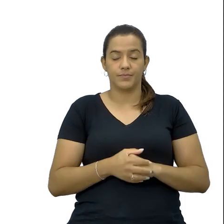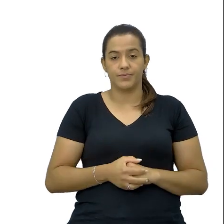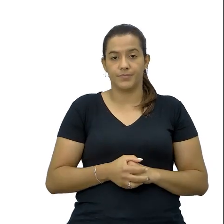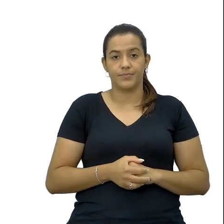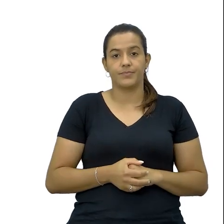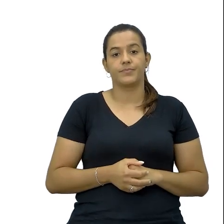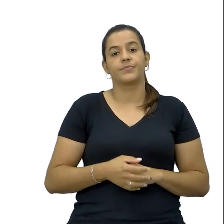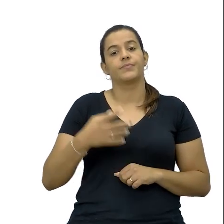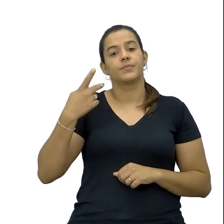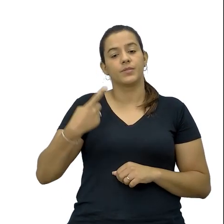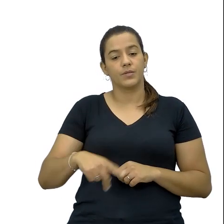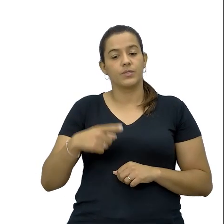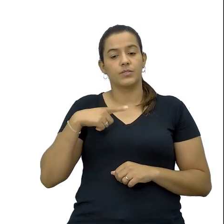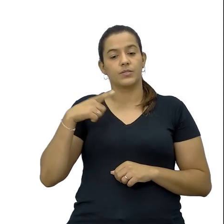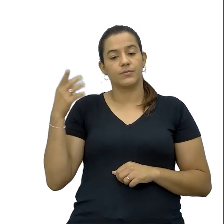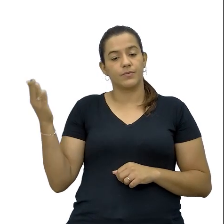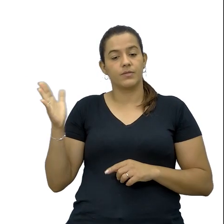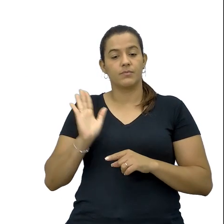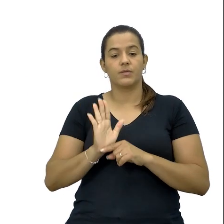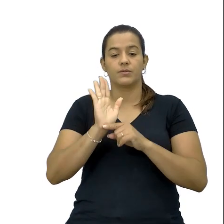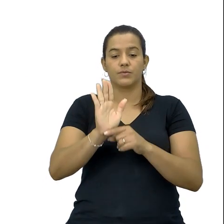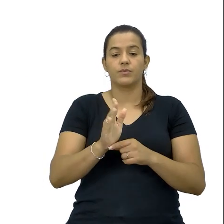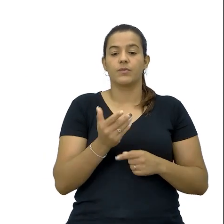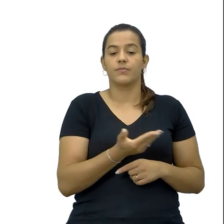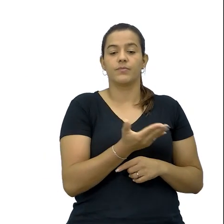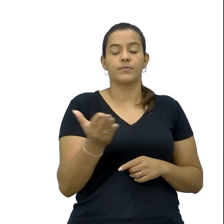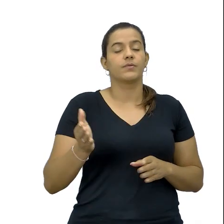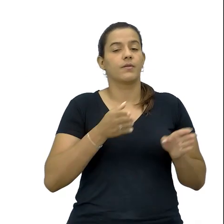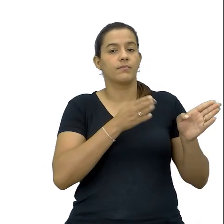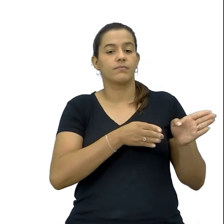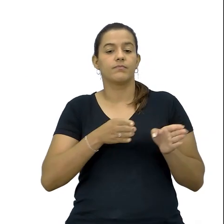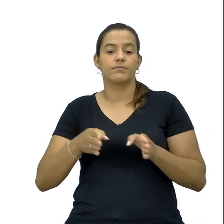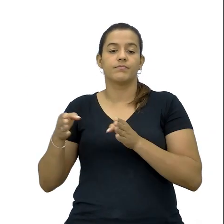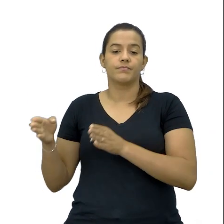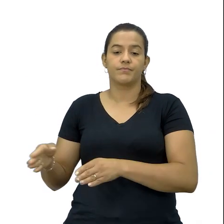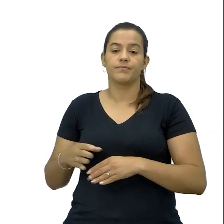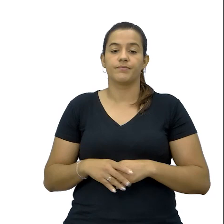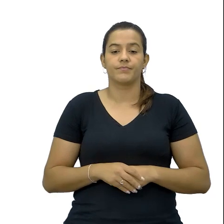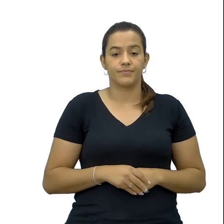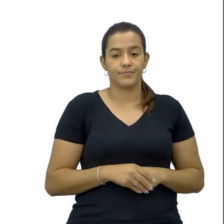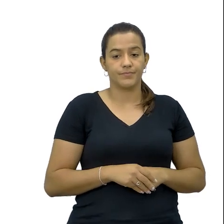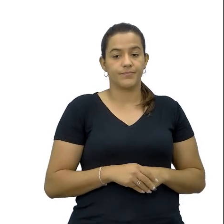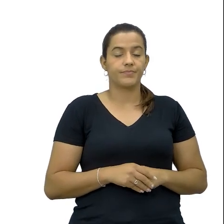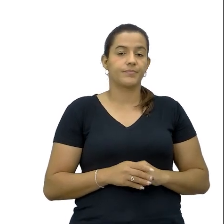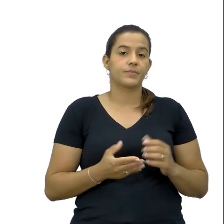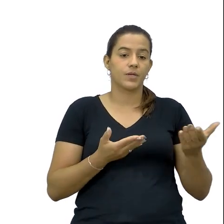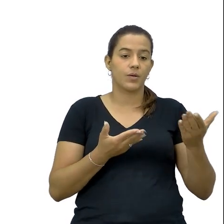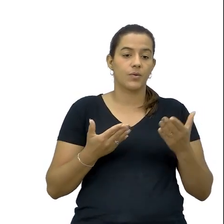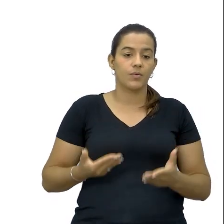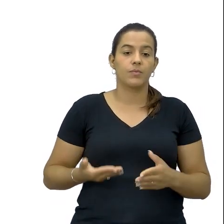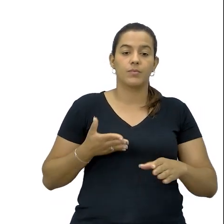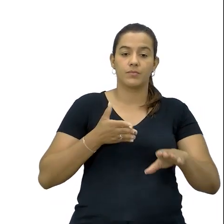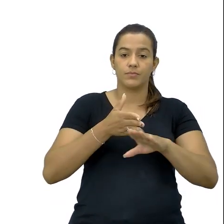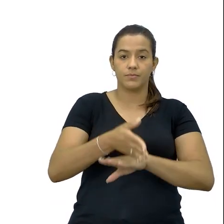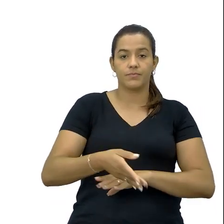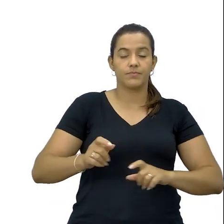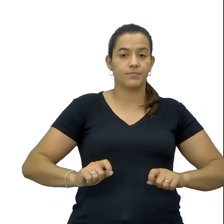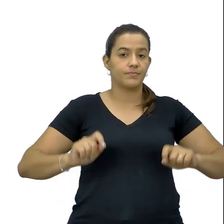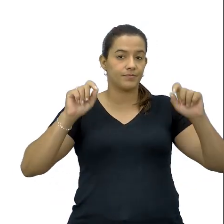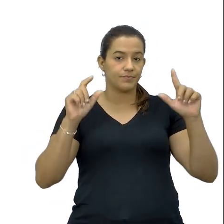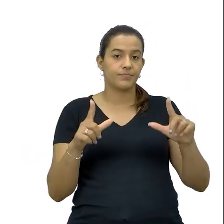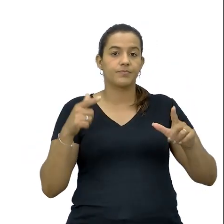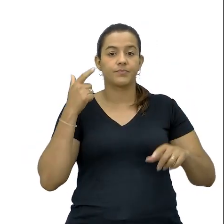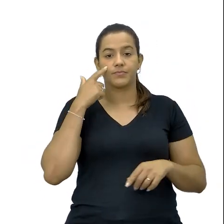gente fez um roteirinho, e a gente traz aqui, então, um passo a passo. Então, a gente convida a entrar na plataforma, aqui